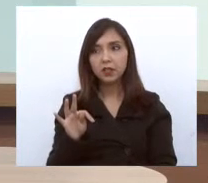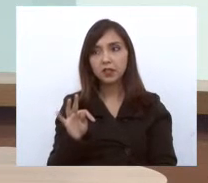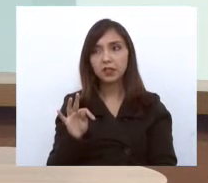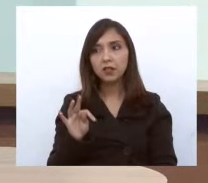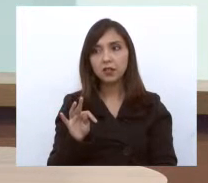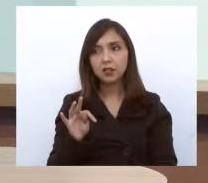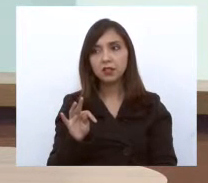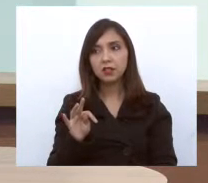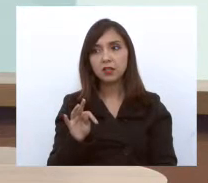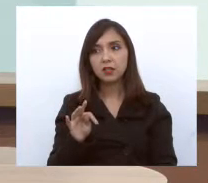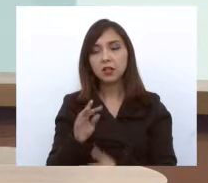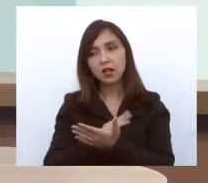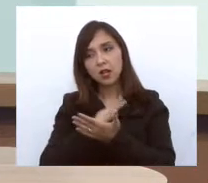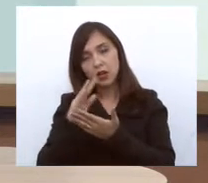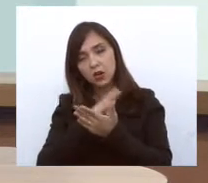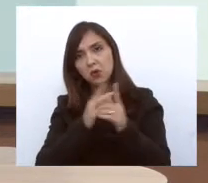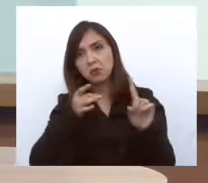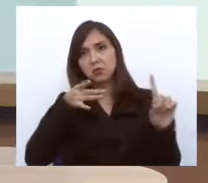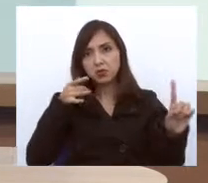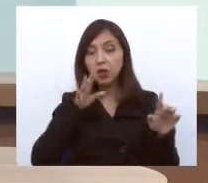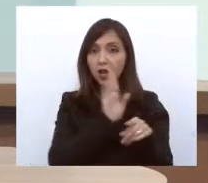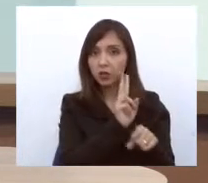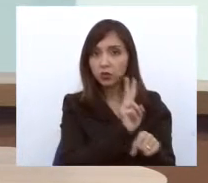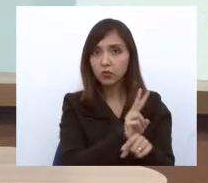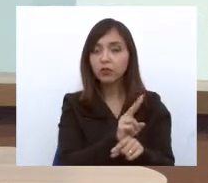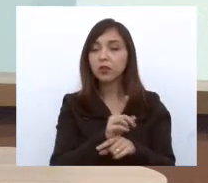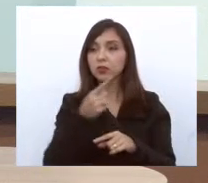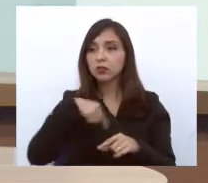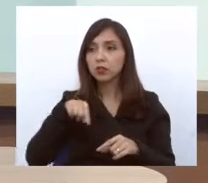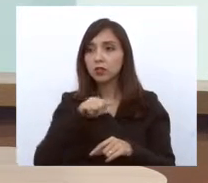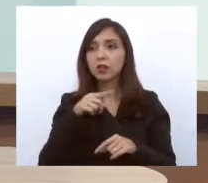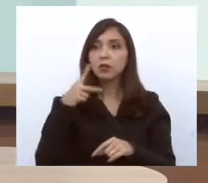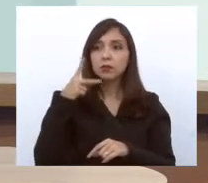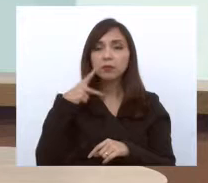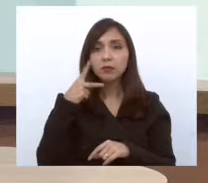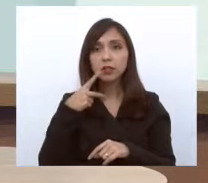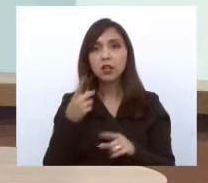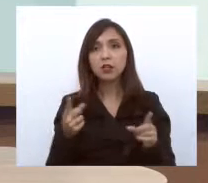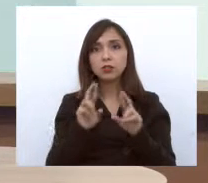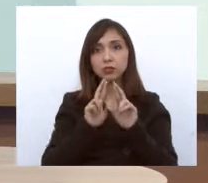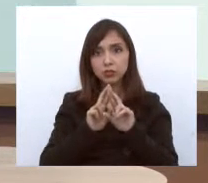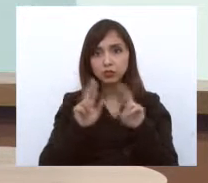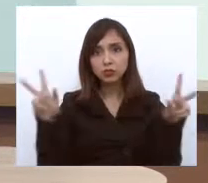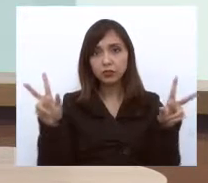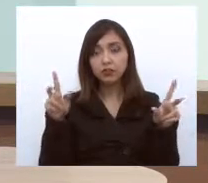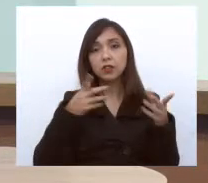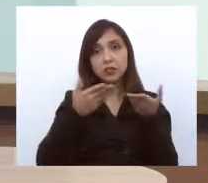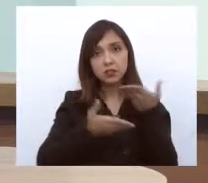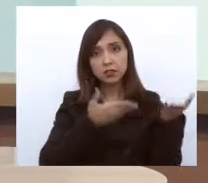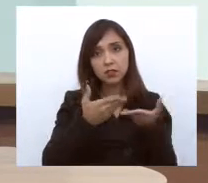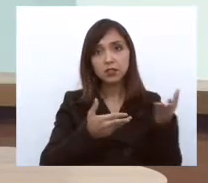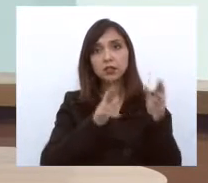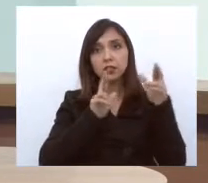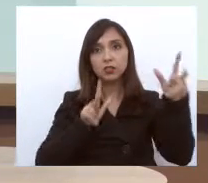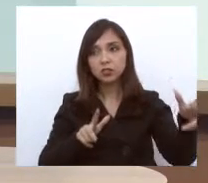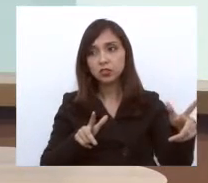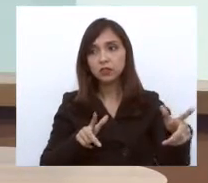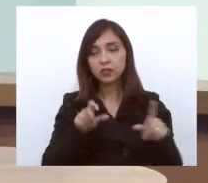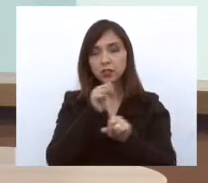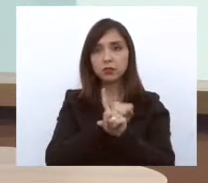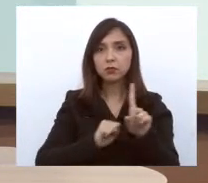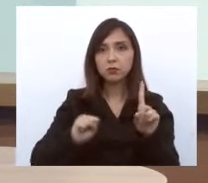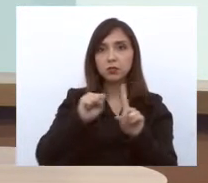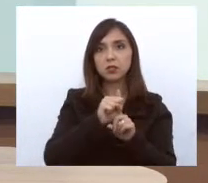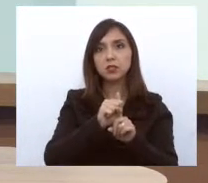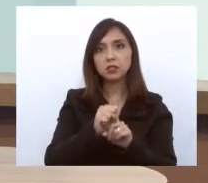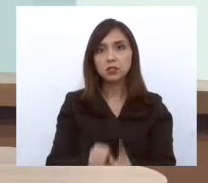excluídos, partido que prega que os diferentes têm que ser tratados diferentes pela sociedade